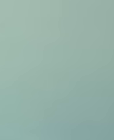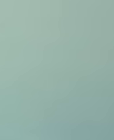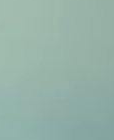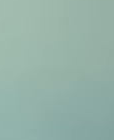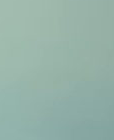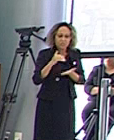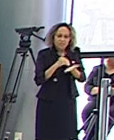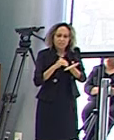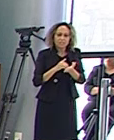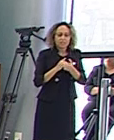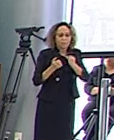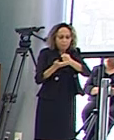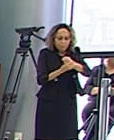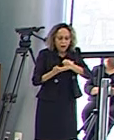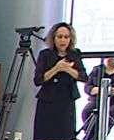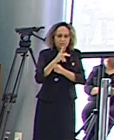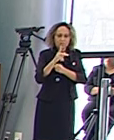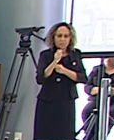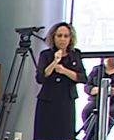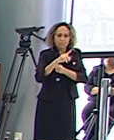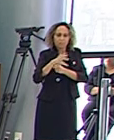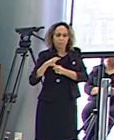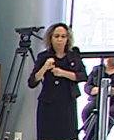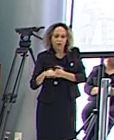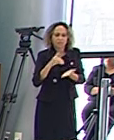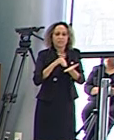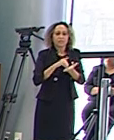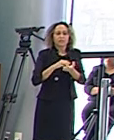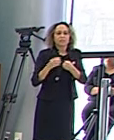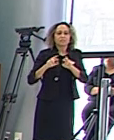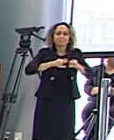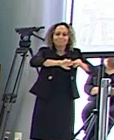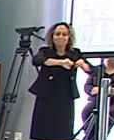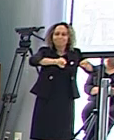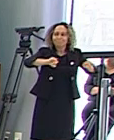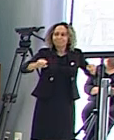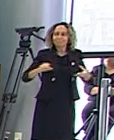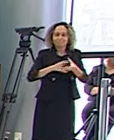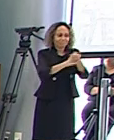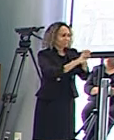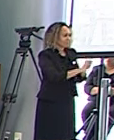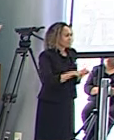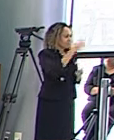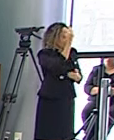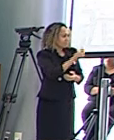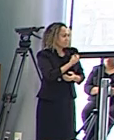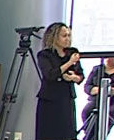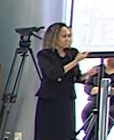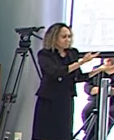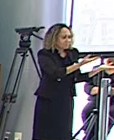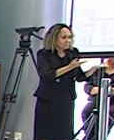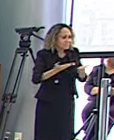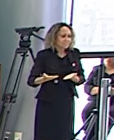Secretaria de Educação Básica, Paulo Nassif, da Secretaria da Diversidade, e saudar dois estudantes, em nome dele, todos vocês que estão